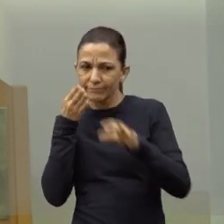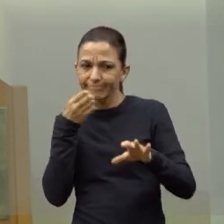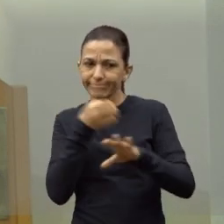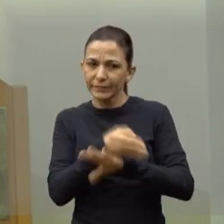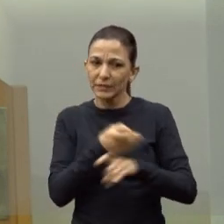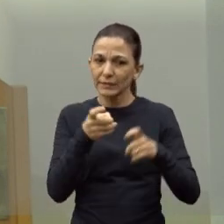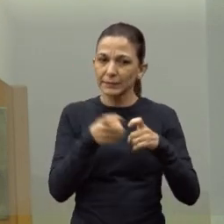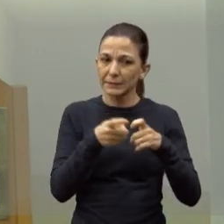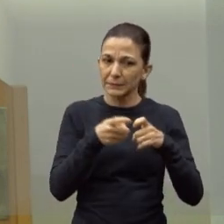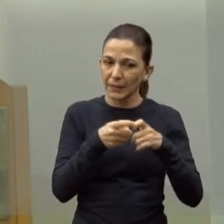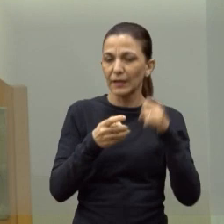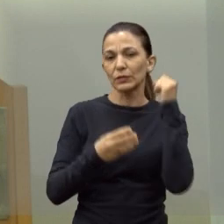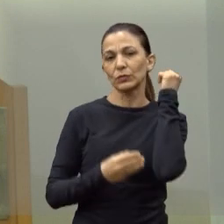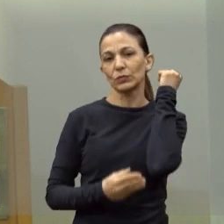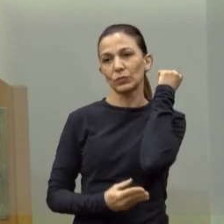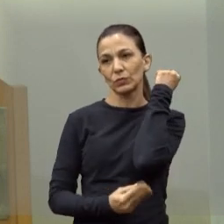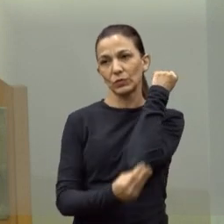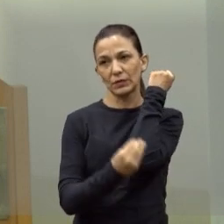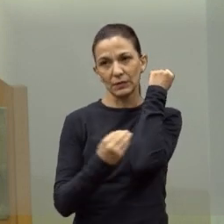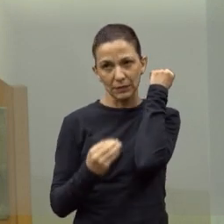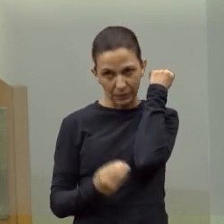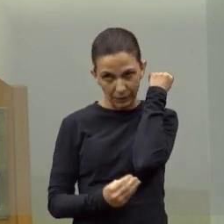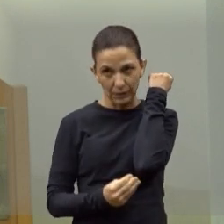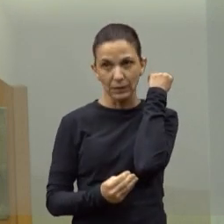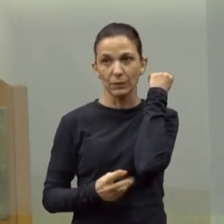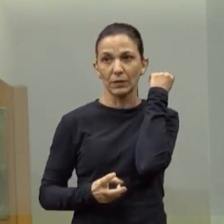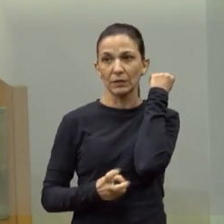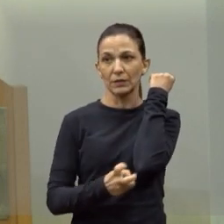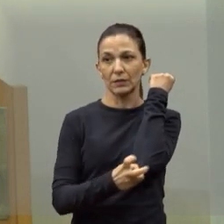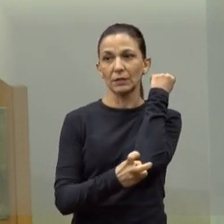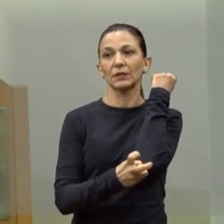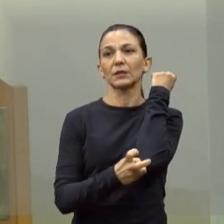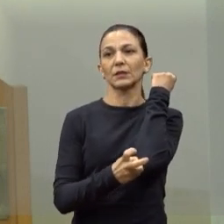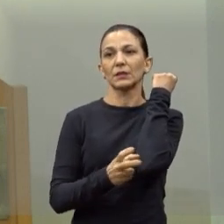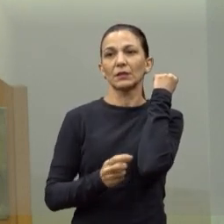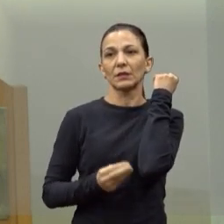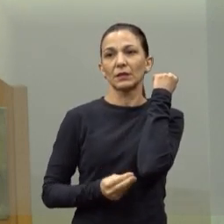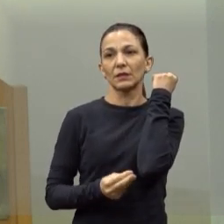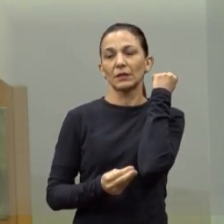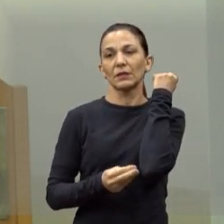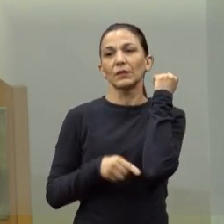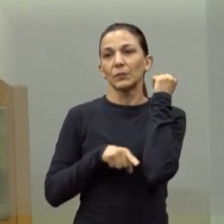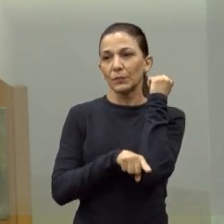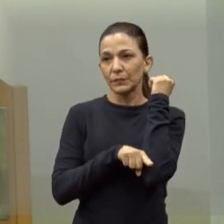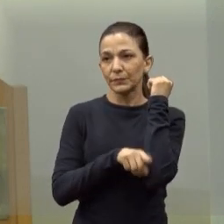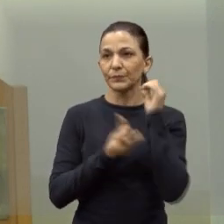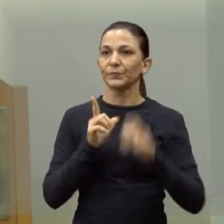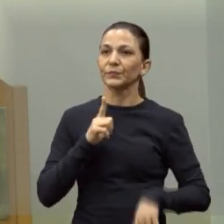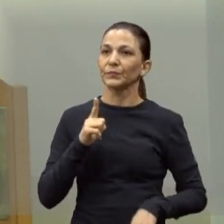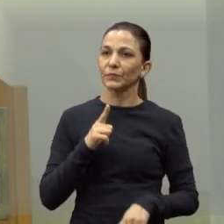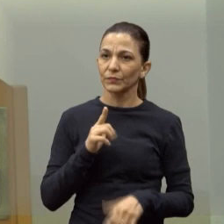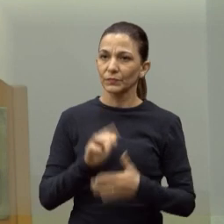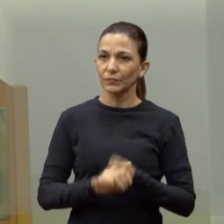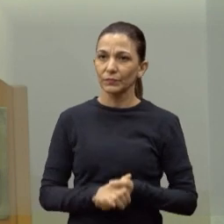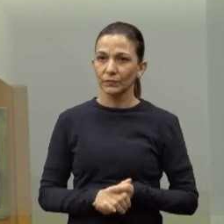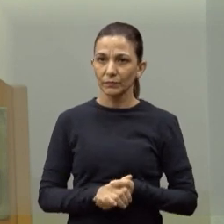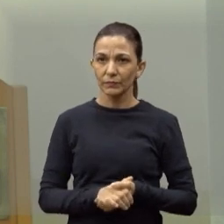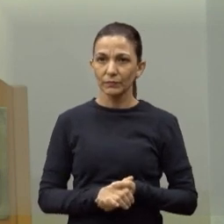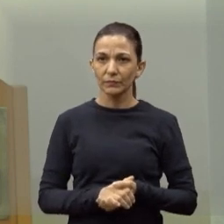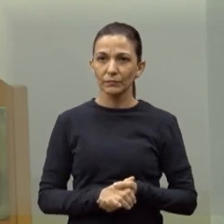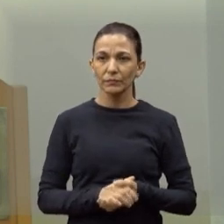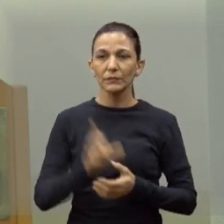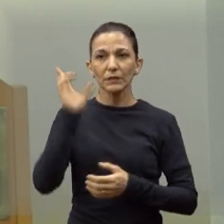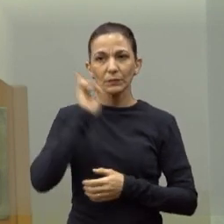exames e falar também parabeniza a todos os candidatos de Araraquara que foram é candidatos a Deputado Estadual